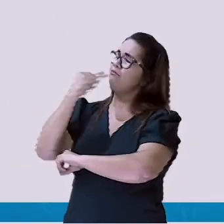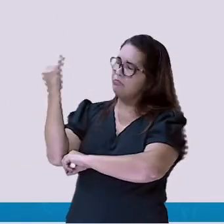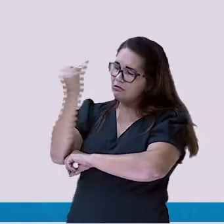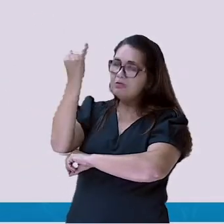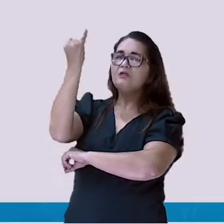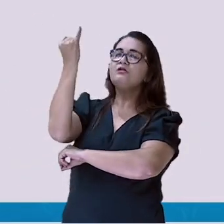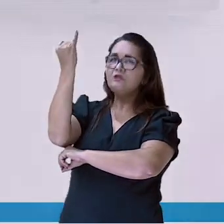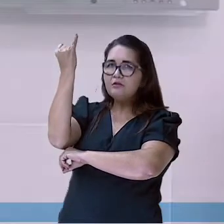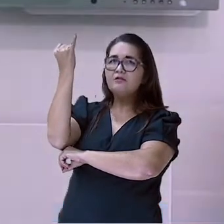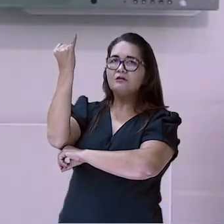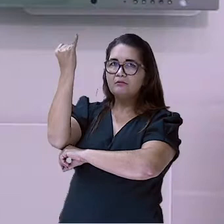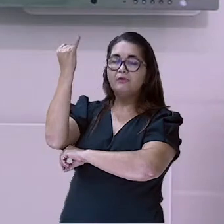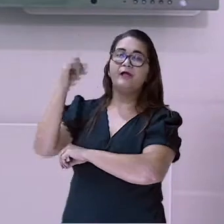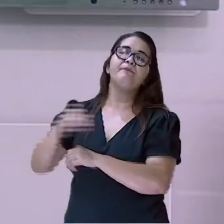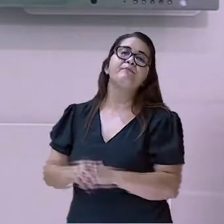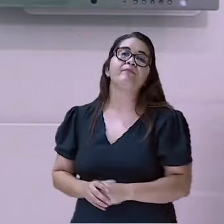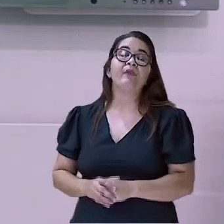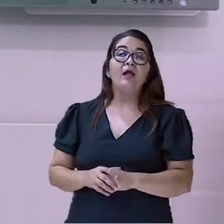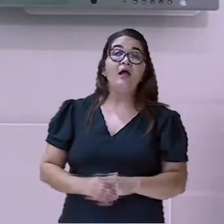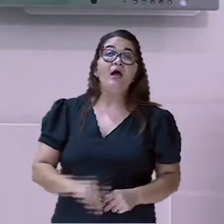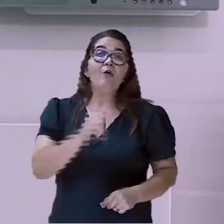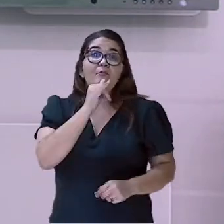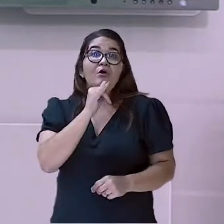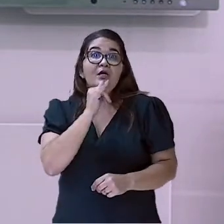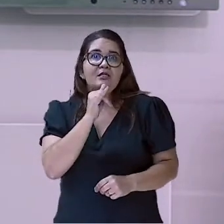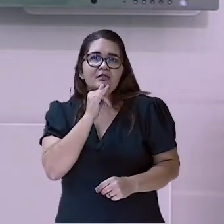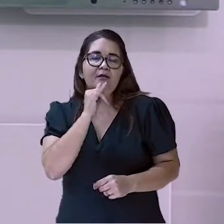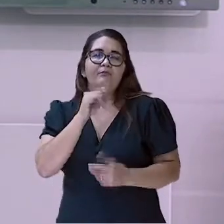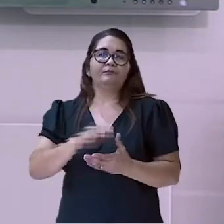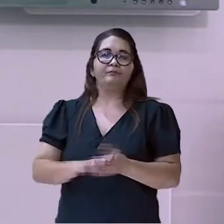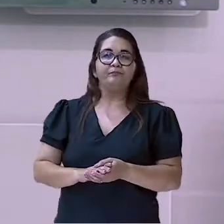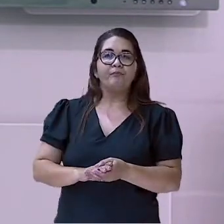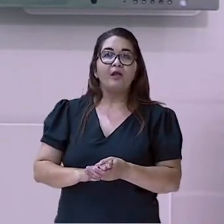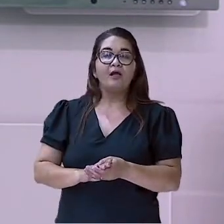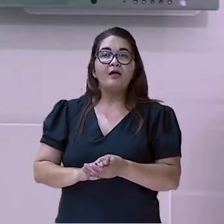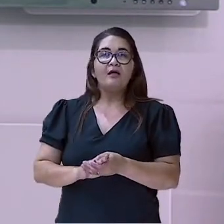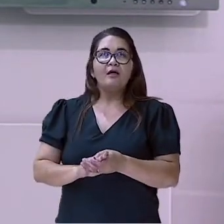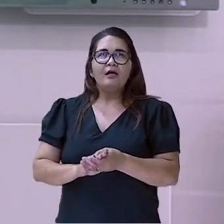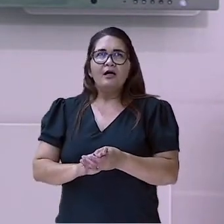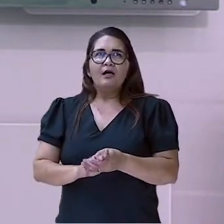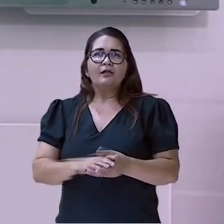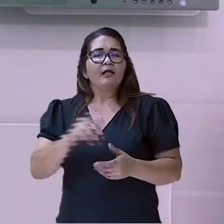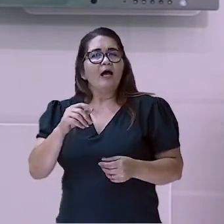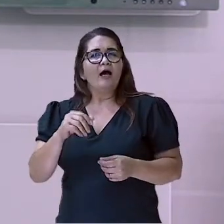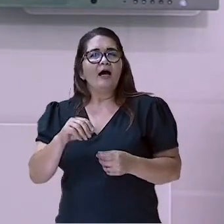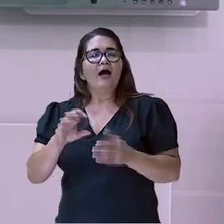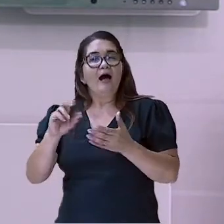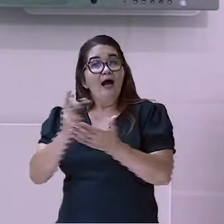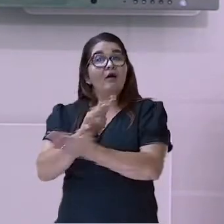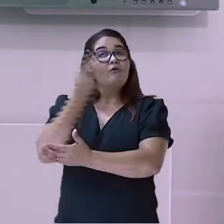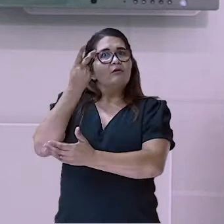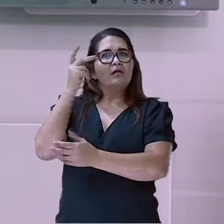exemplo, a gente tem clima em que chove em períodos de verão e em